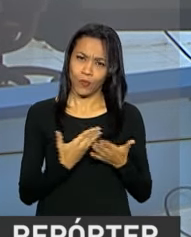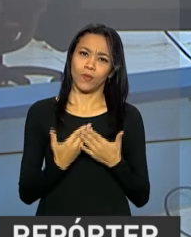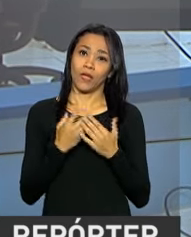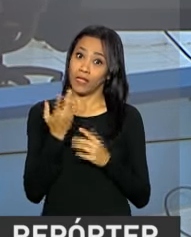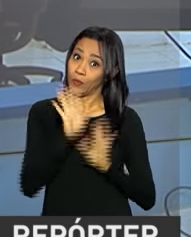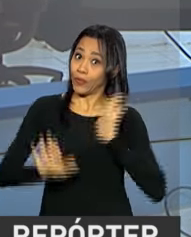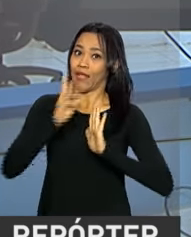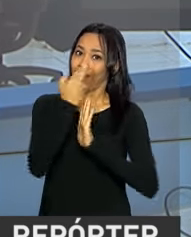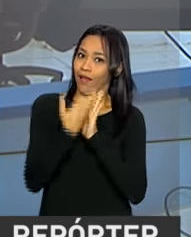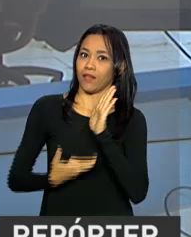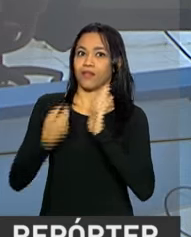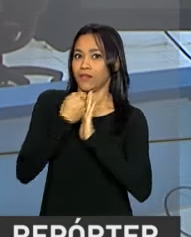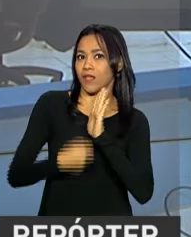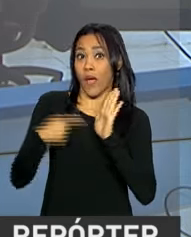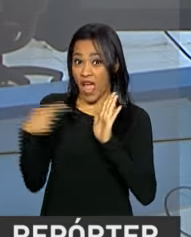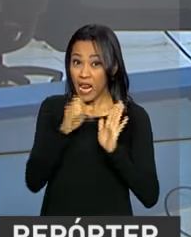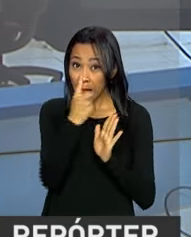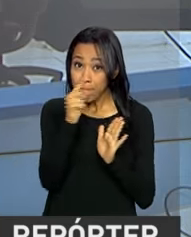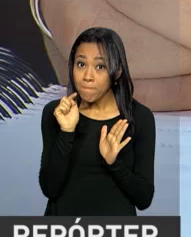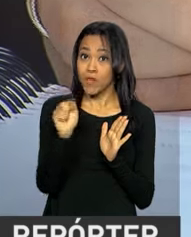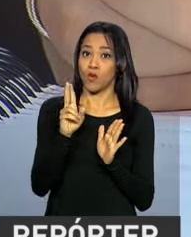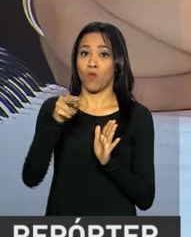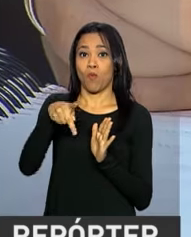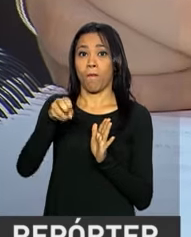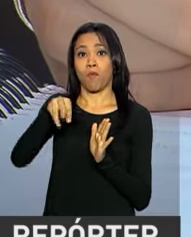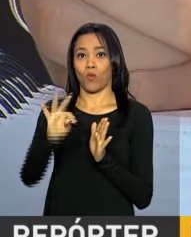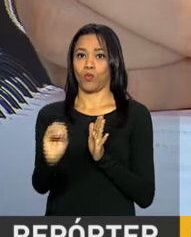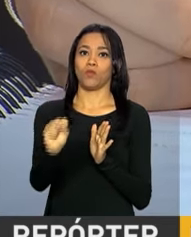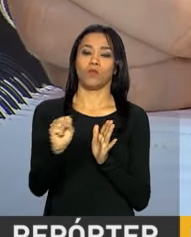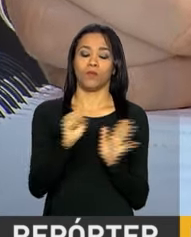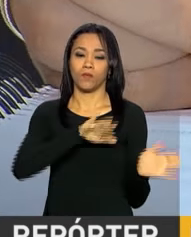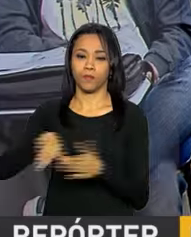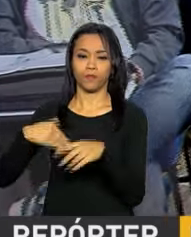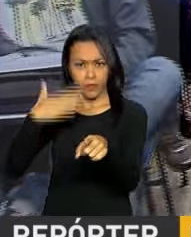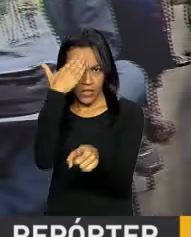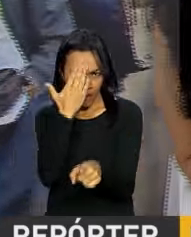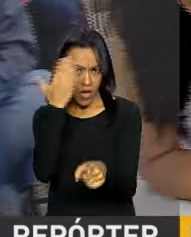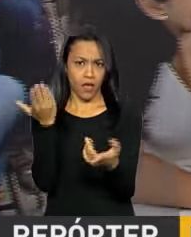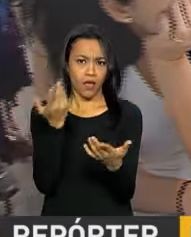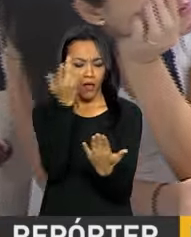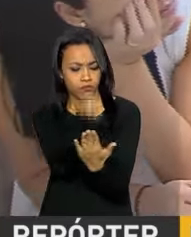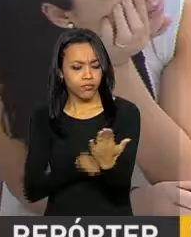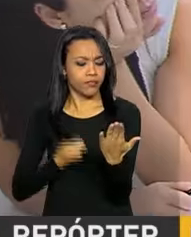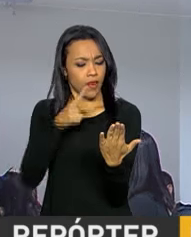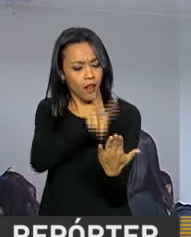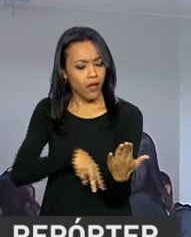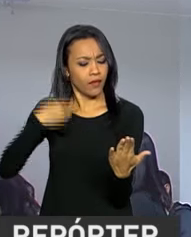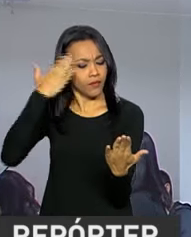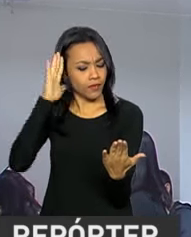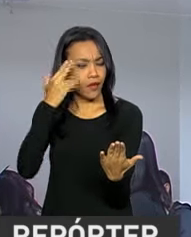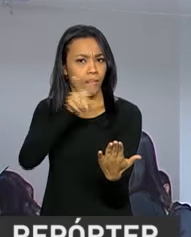redação só ela vale 1000 pontos mostrar que sabe português e interpretar informações